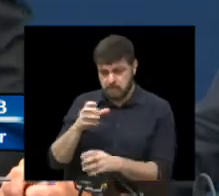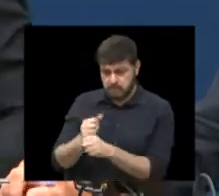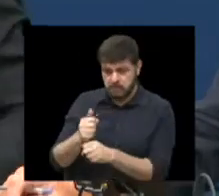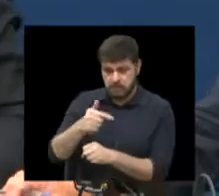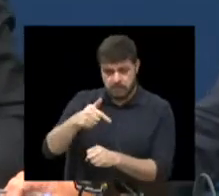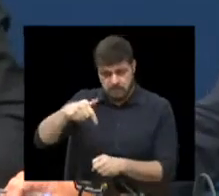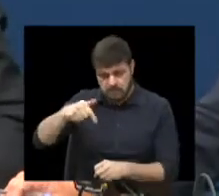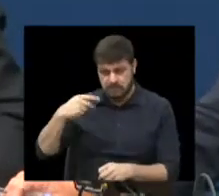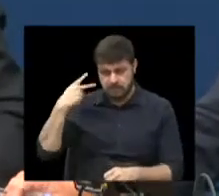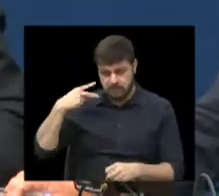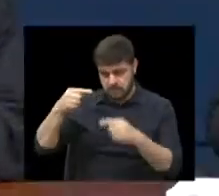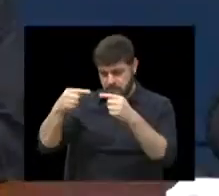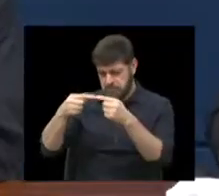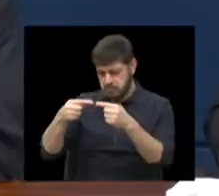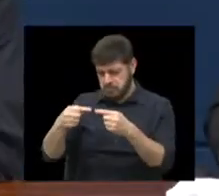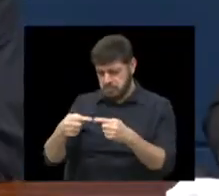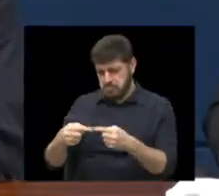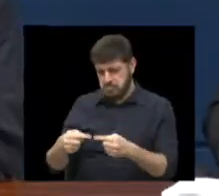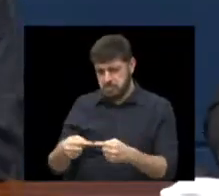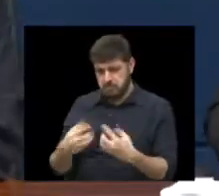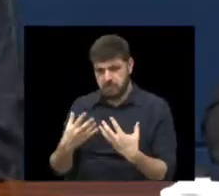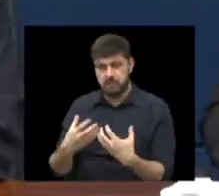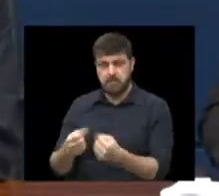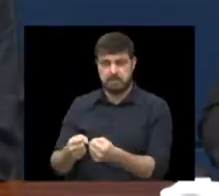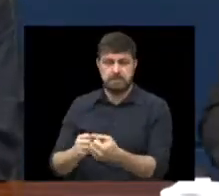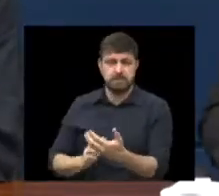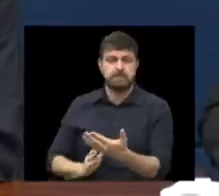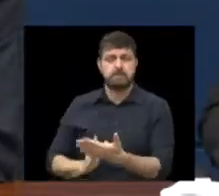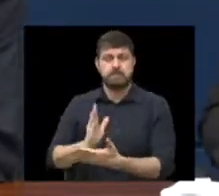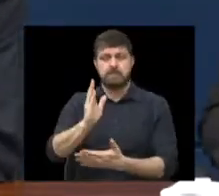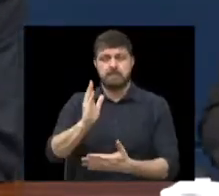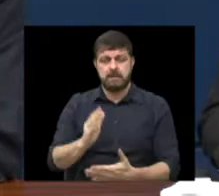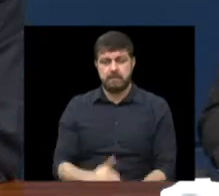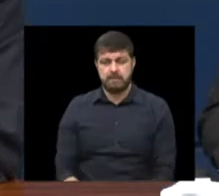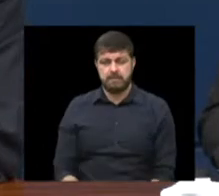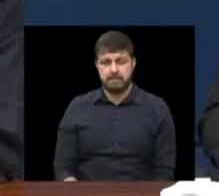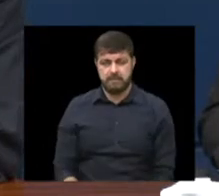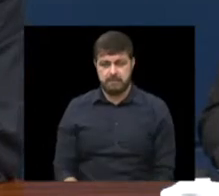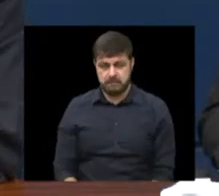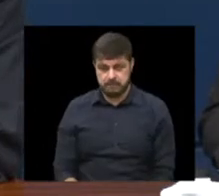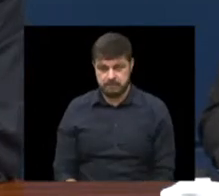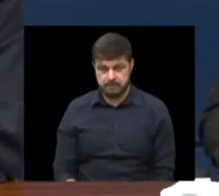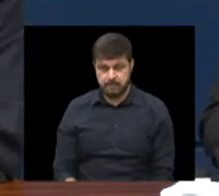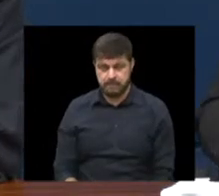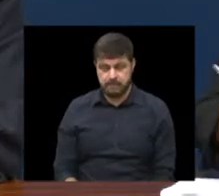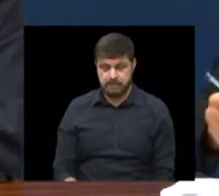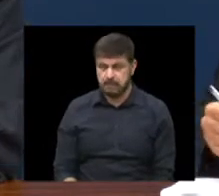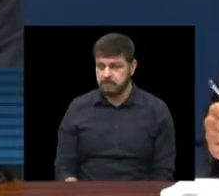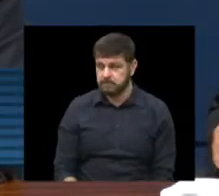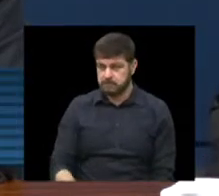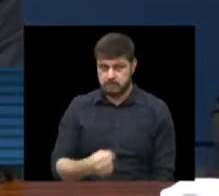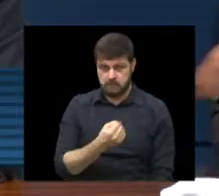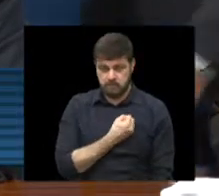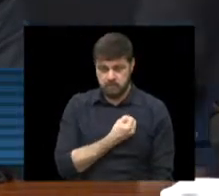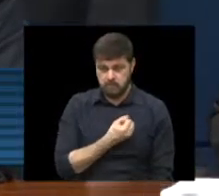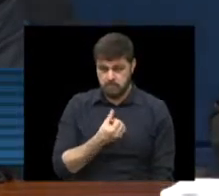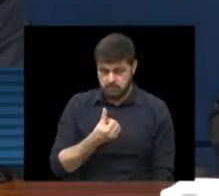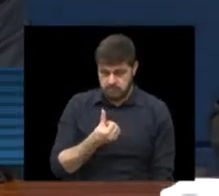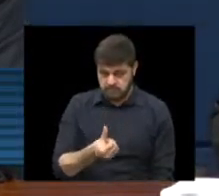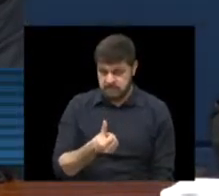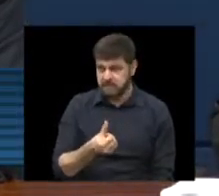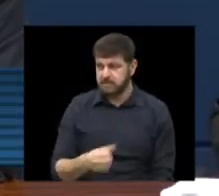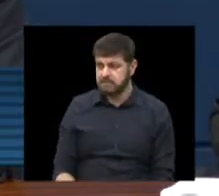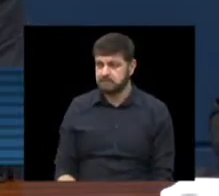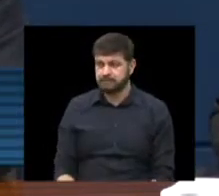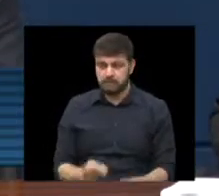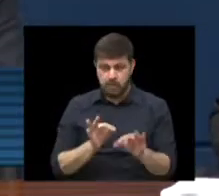Senhor presidente, 27 votos favoráveis. Com 27 votos, o projeto está aprovado. Projeto de número 6 da pauta, turno de